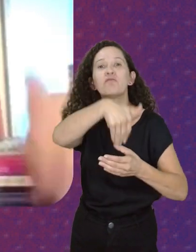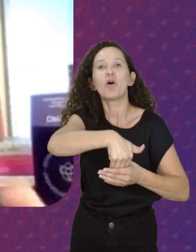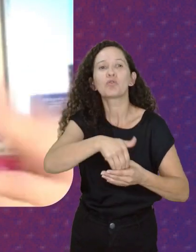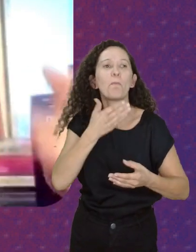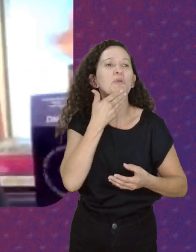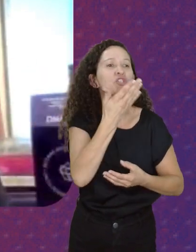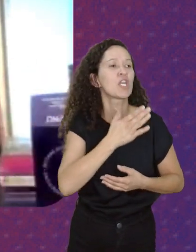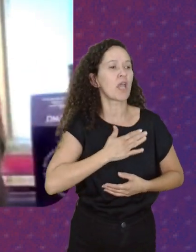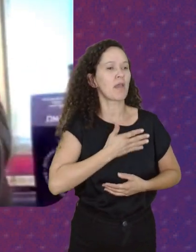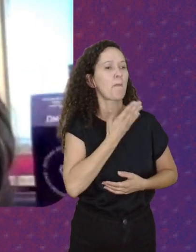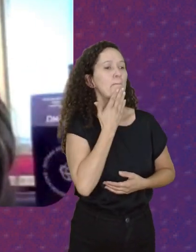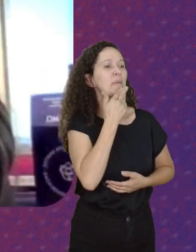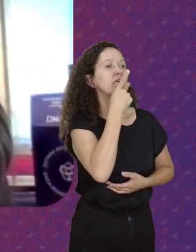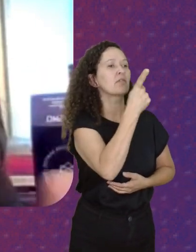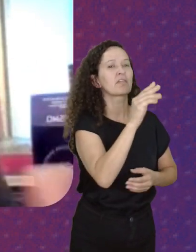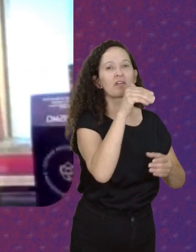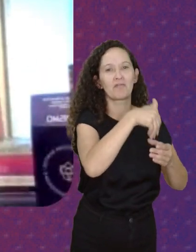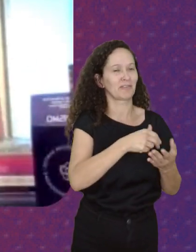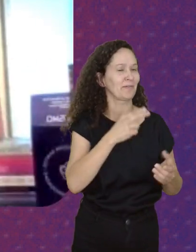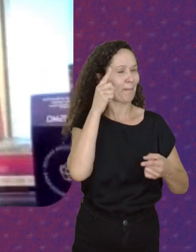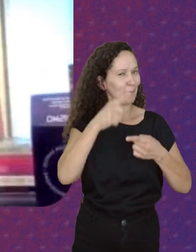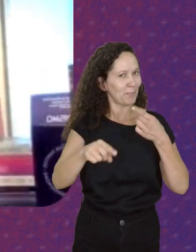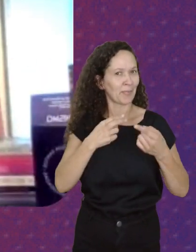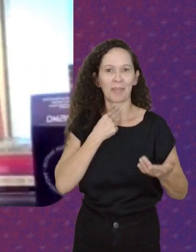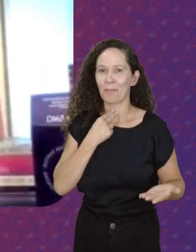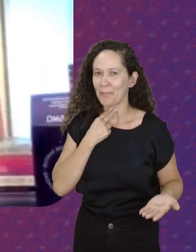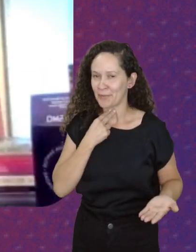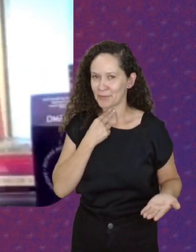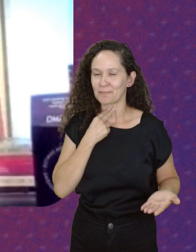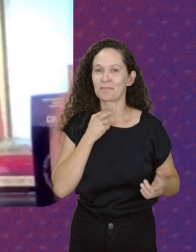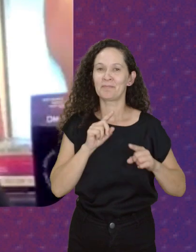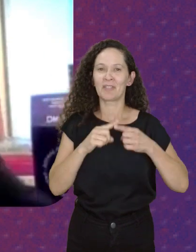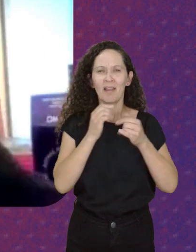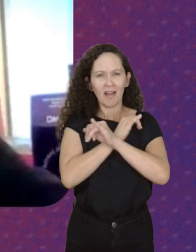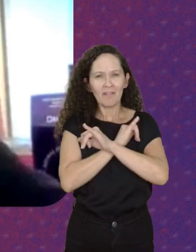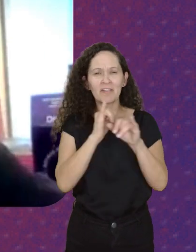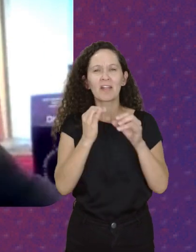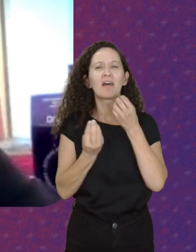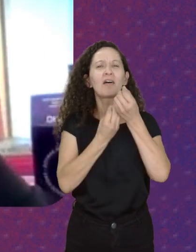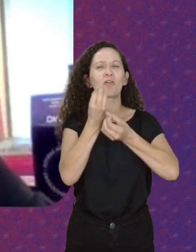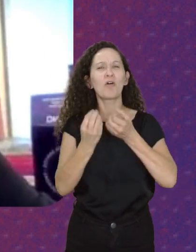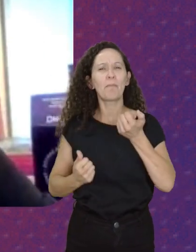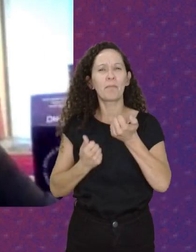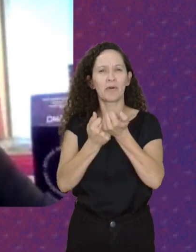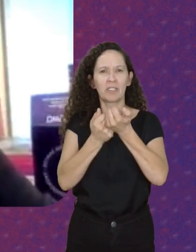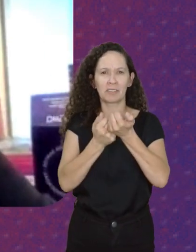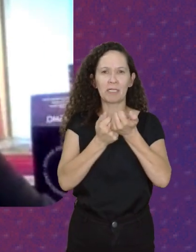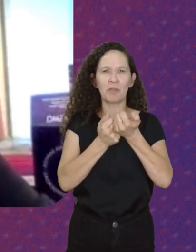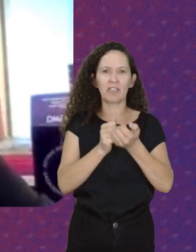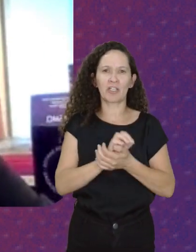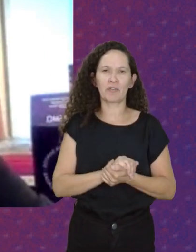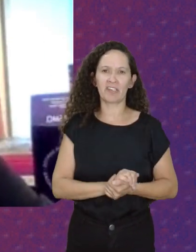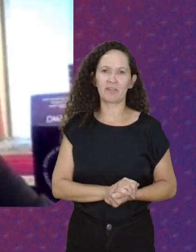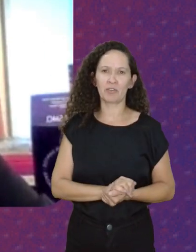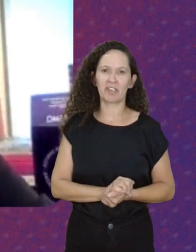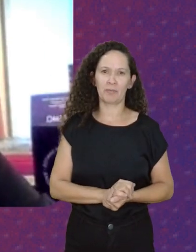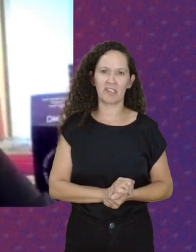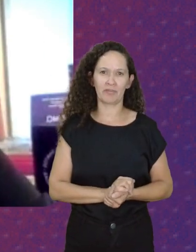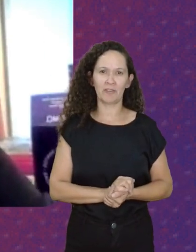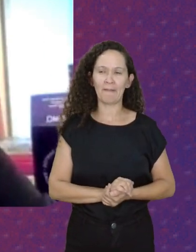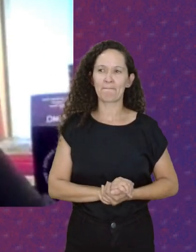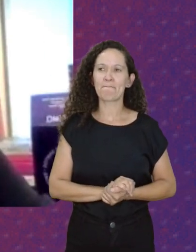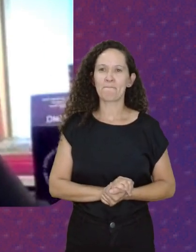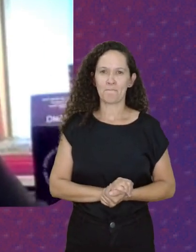explícita, é dizer, eu peço seu voto. Isso você não pode dizer, mas dizer, conto com seu apoio para que no